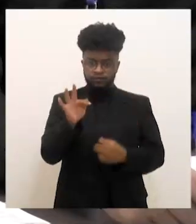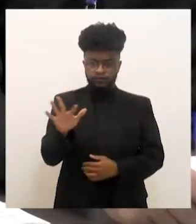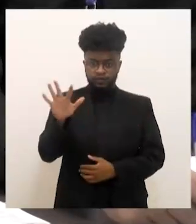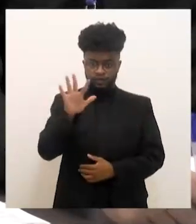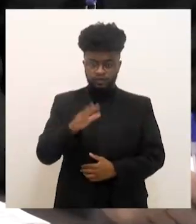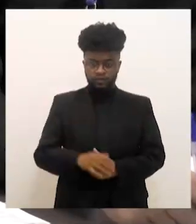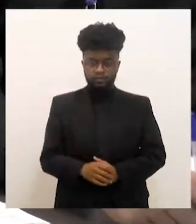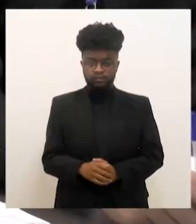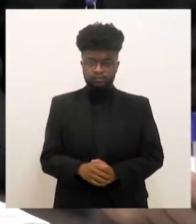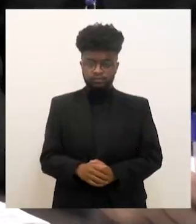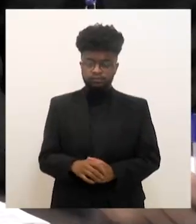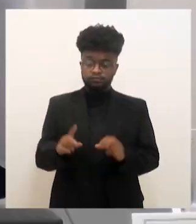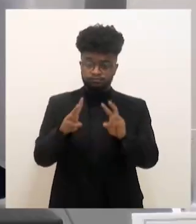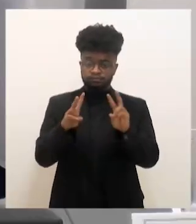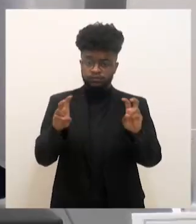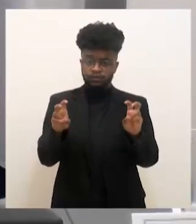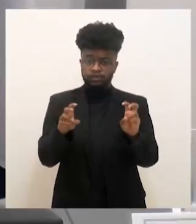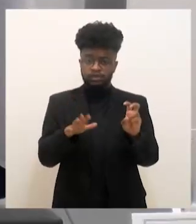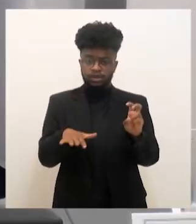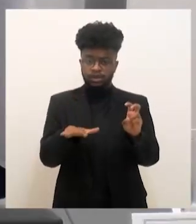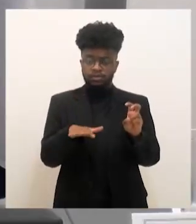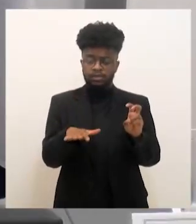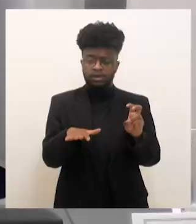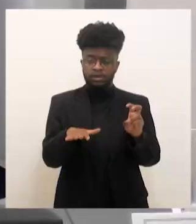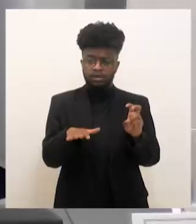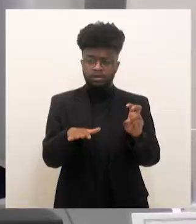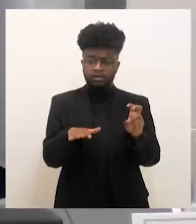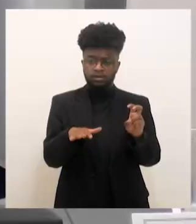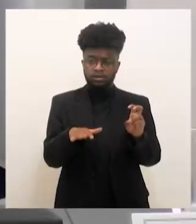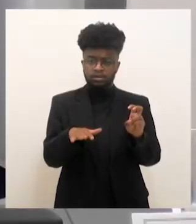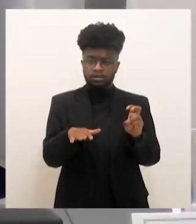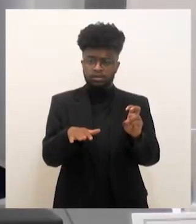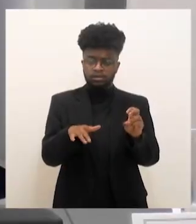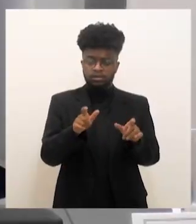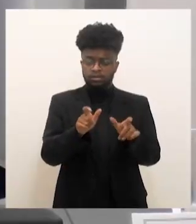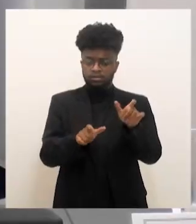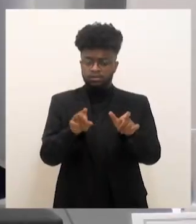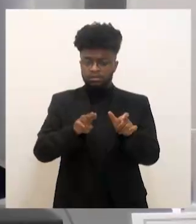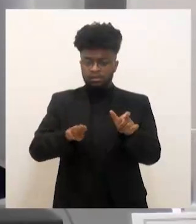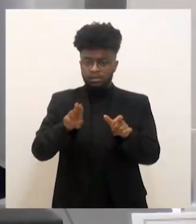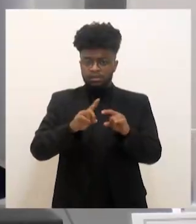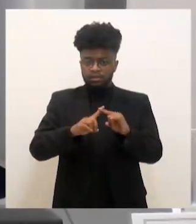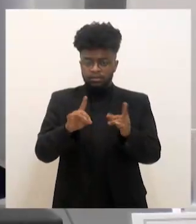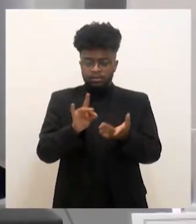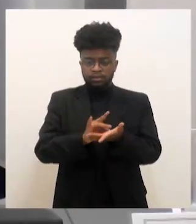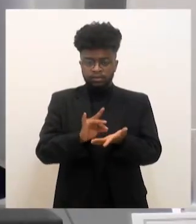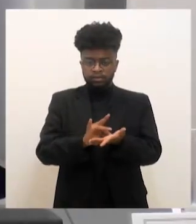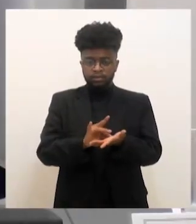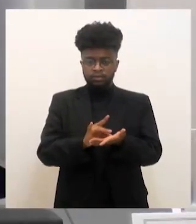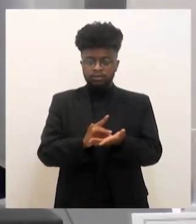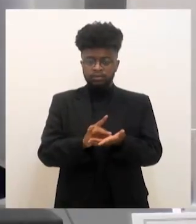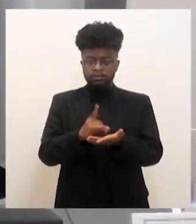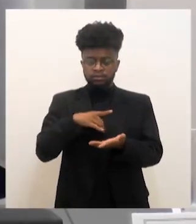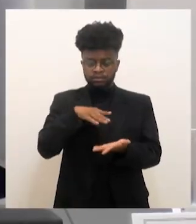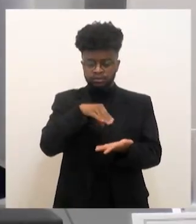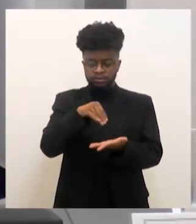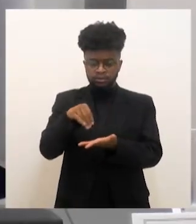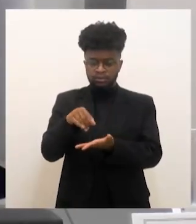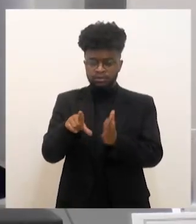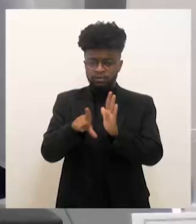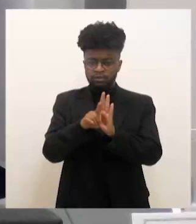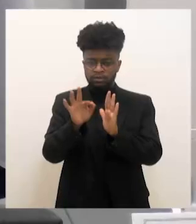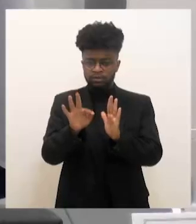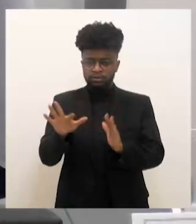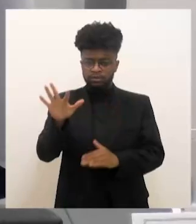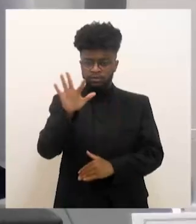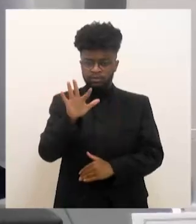Vossa Excelência... Aí a matéria de consumidor, mas, na verdade, é uma cópia da legislação